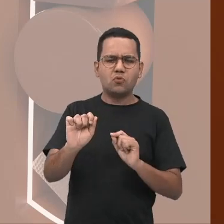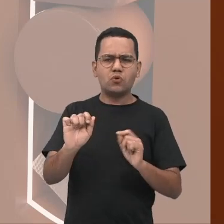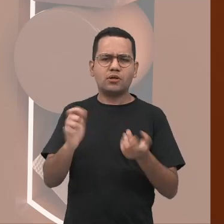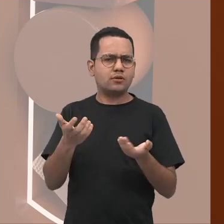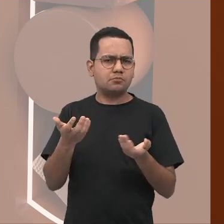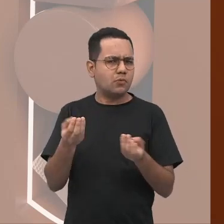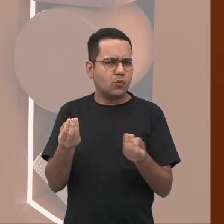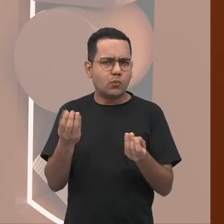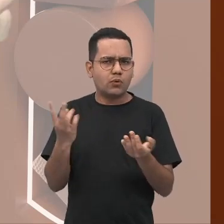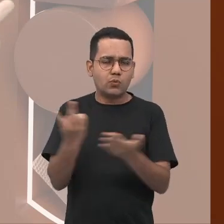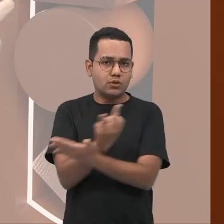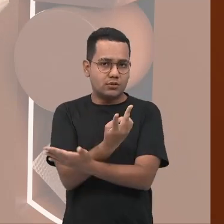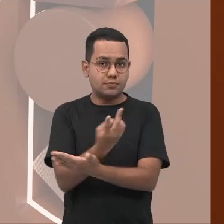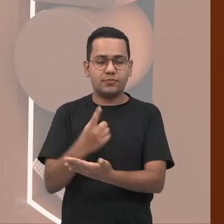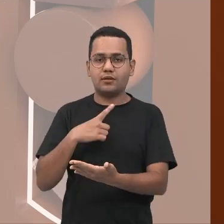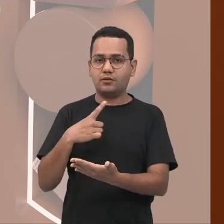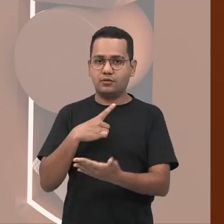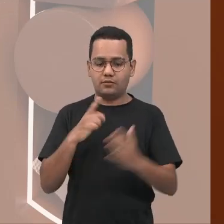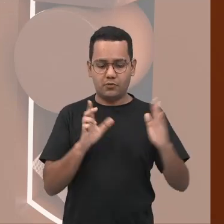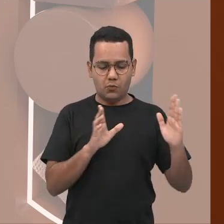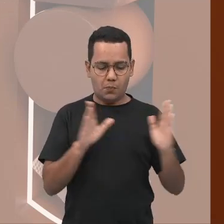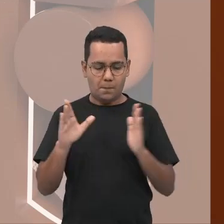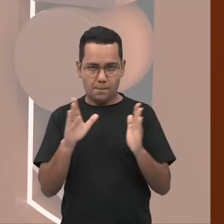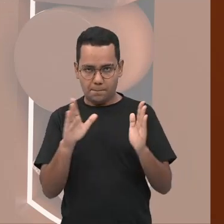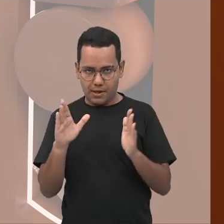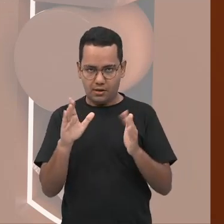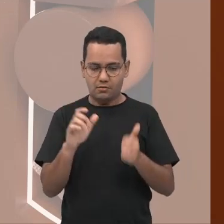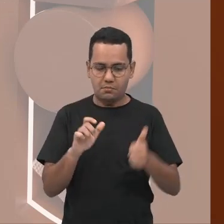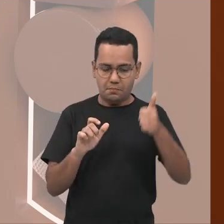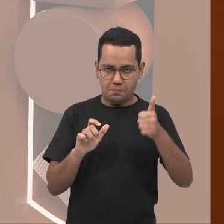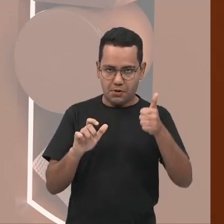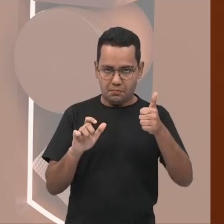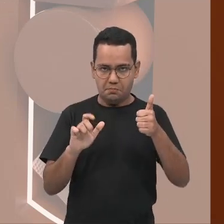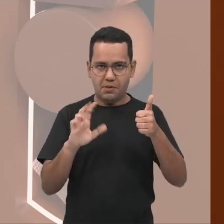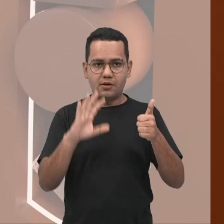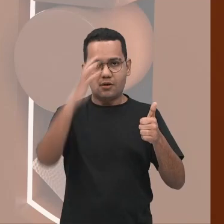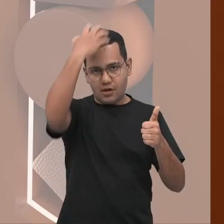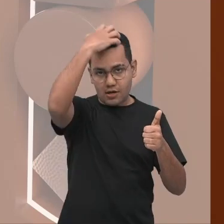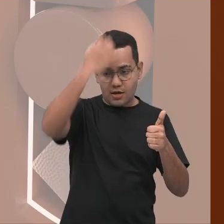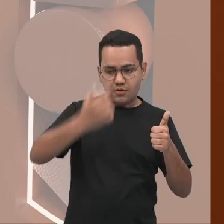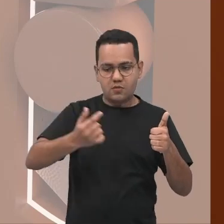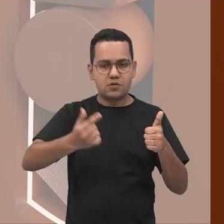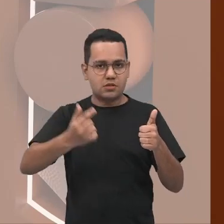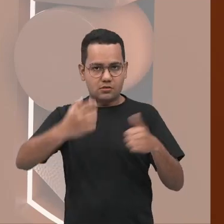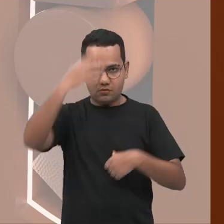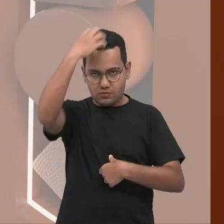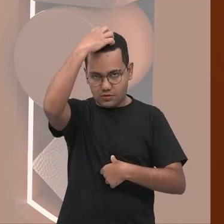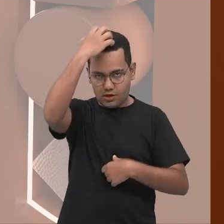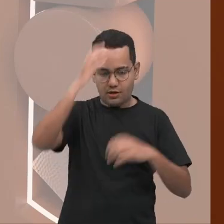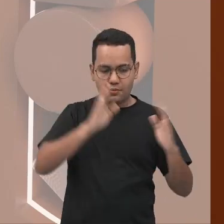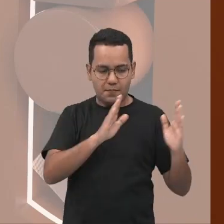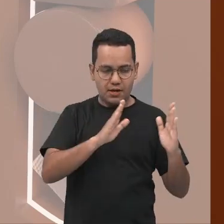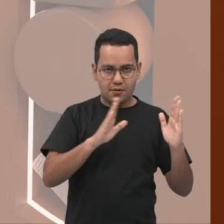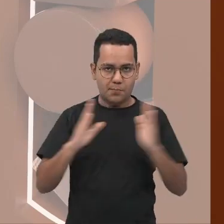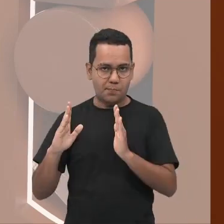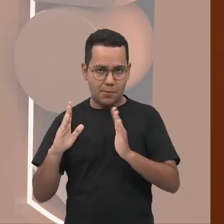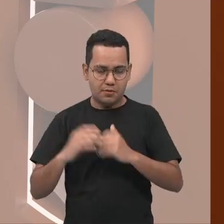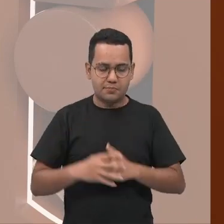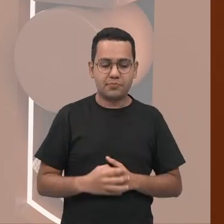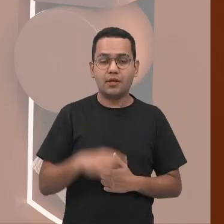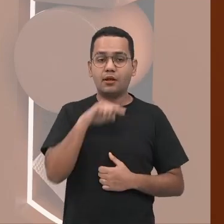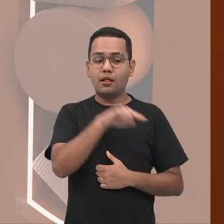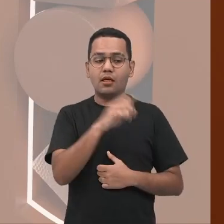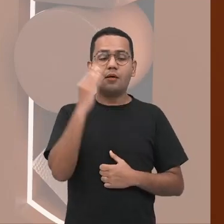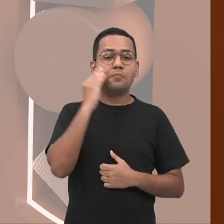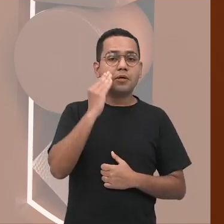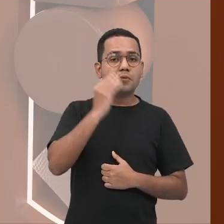aí intermediário entre o primeiro reinado e o segundo reinado. Então ficou ali, no momento em que Pedro I abdicou